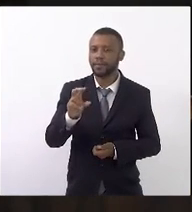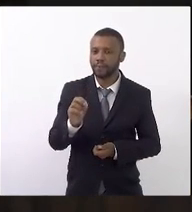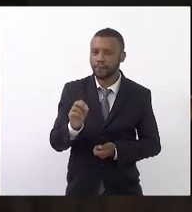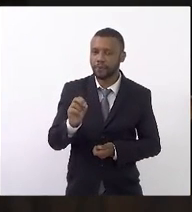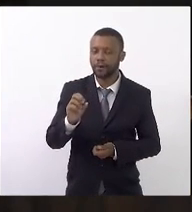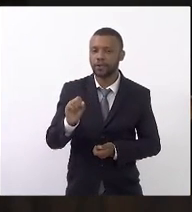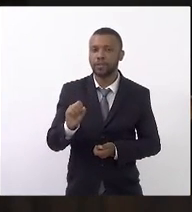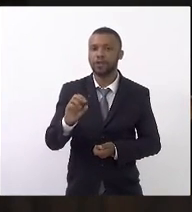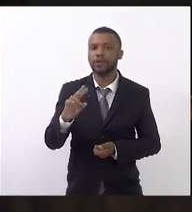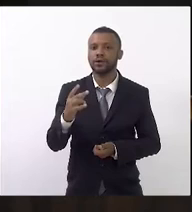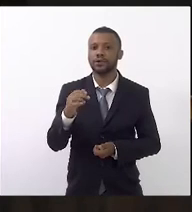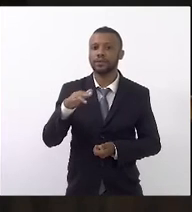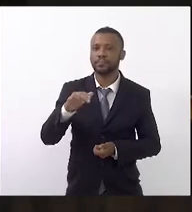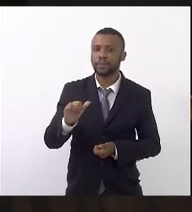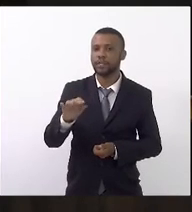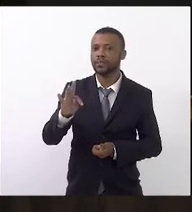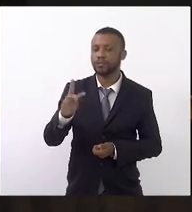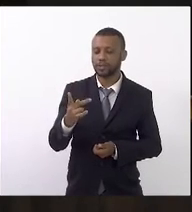Schmidt, vota sim.